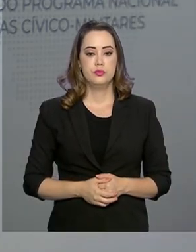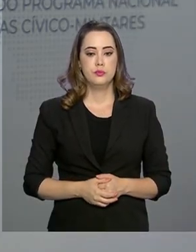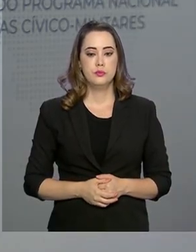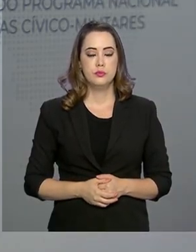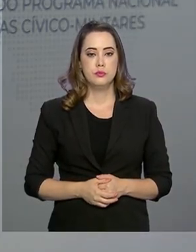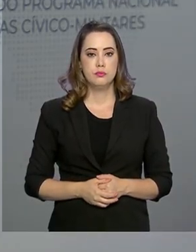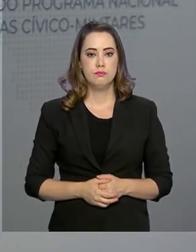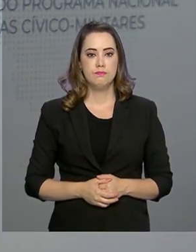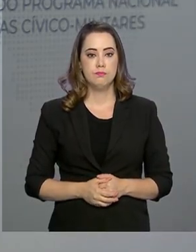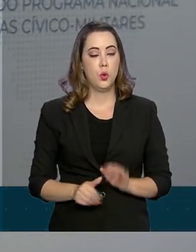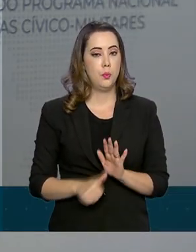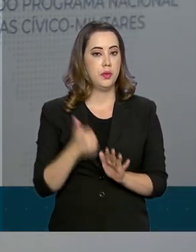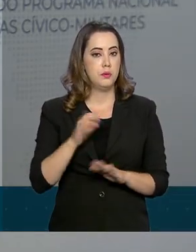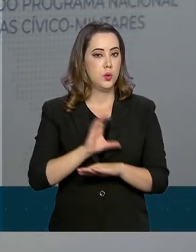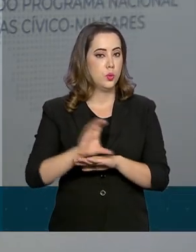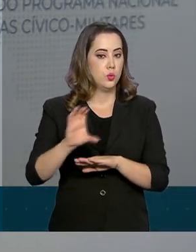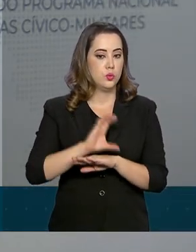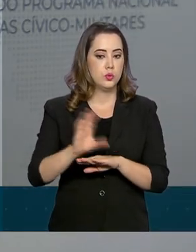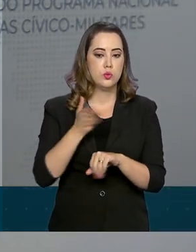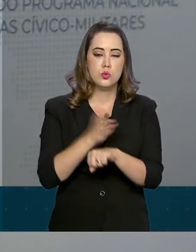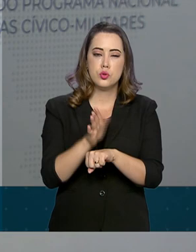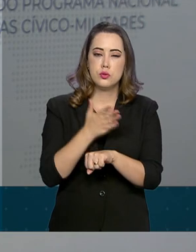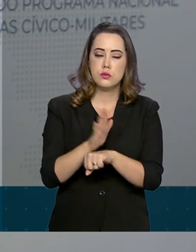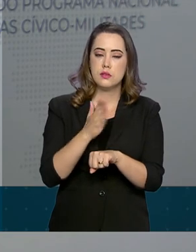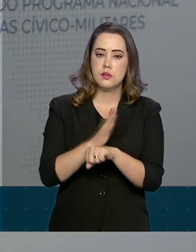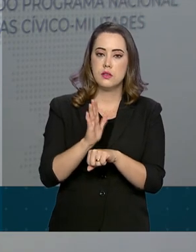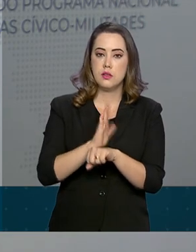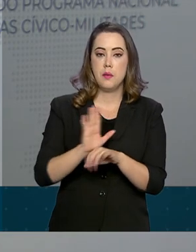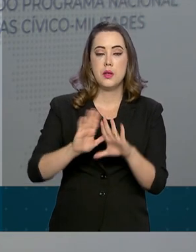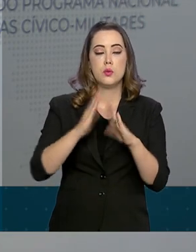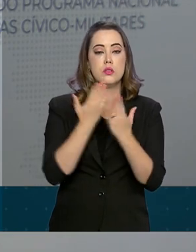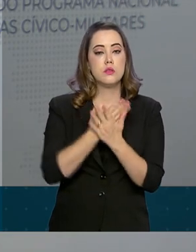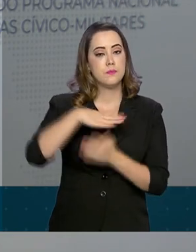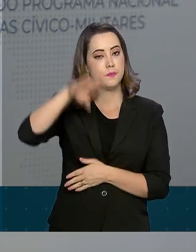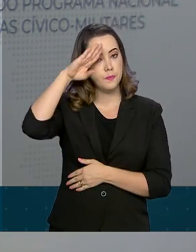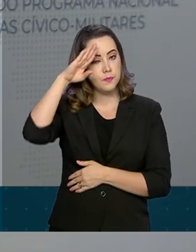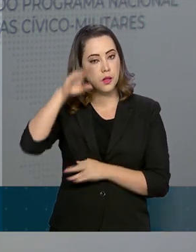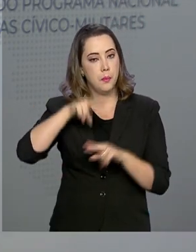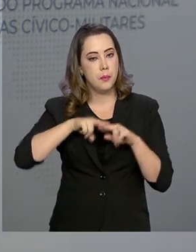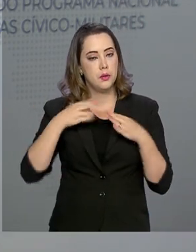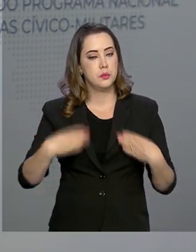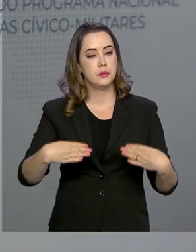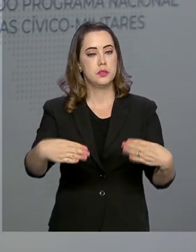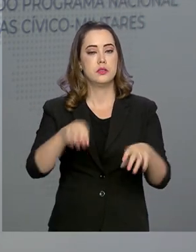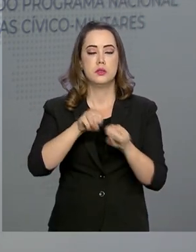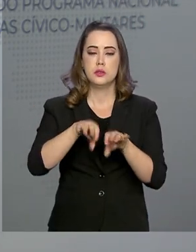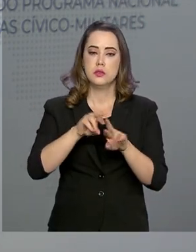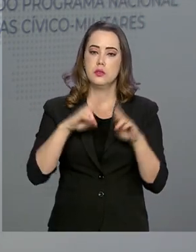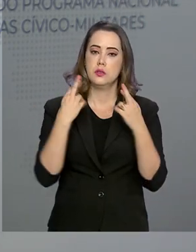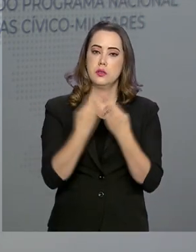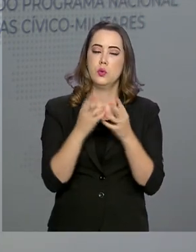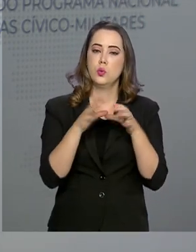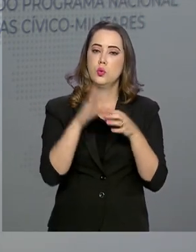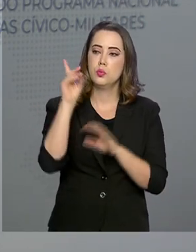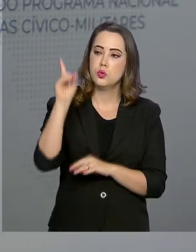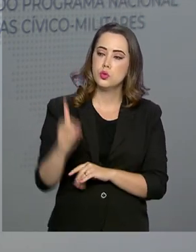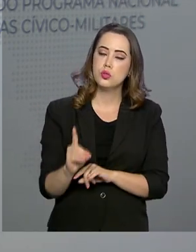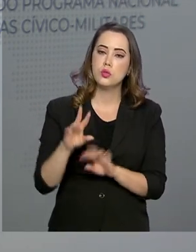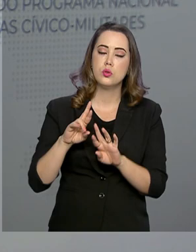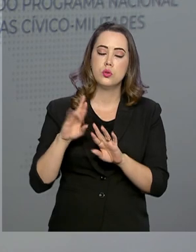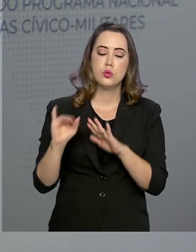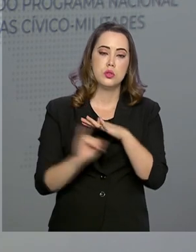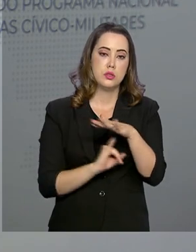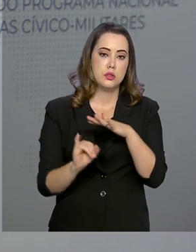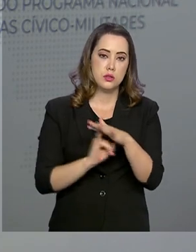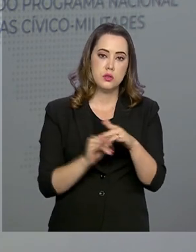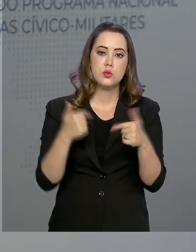O primeiro curso de capacitação das escolas cívico-militares pelo Ministério da Educação reuniu diretores das instituições